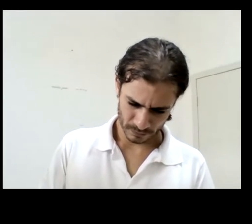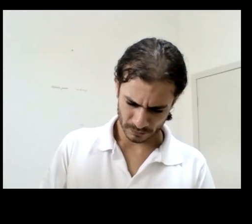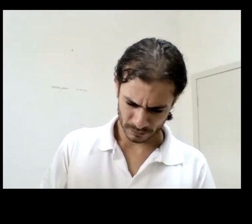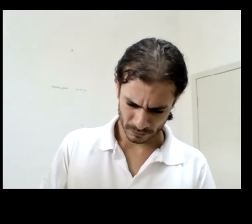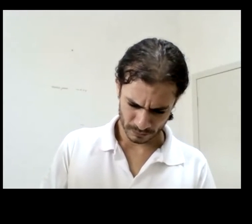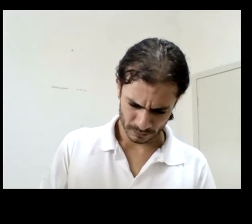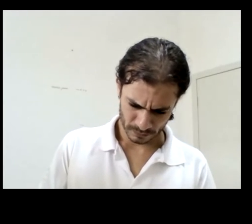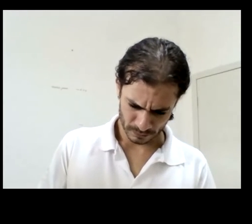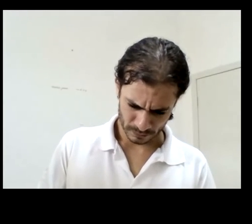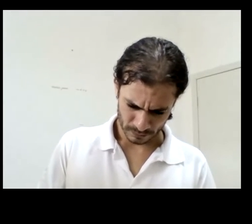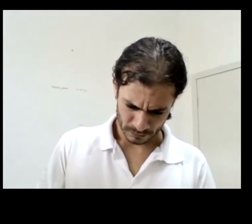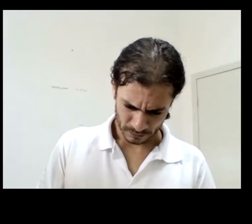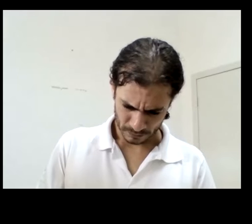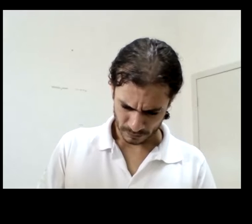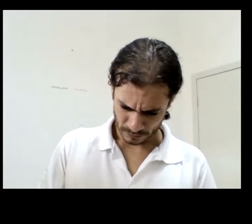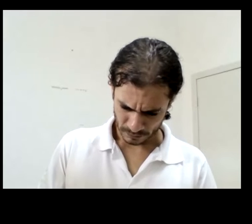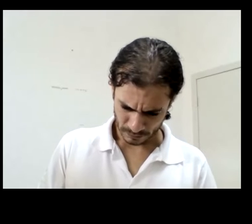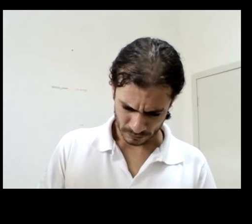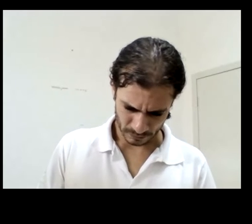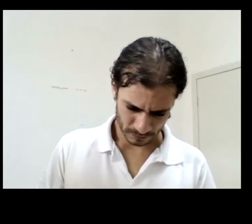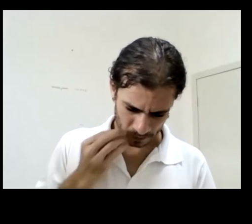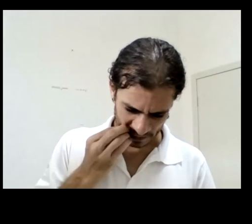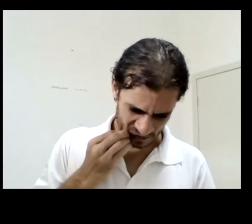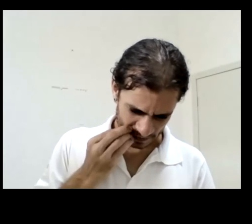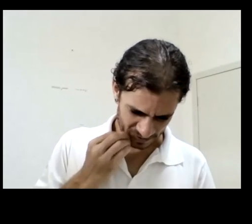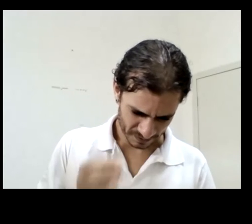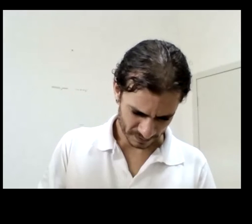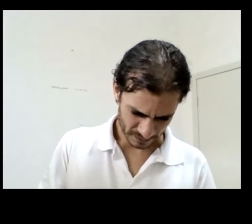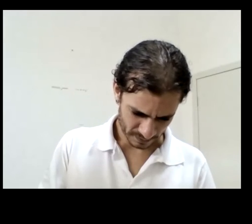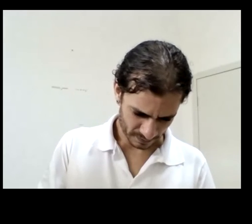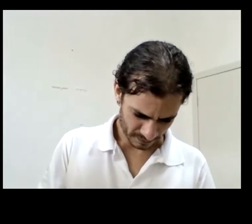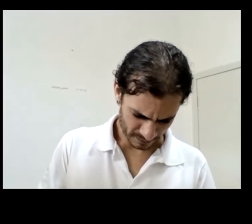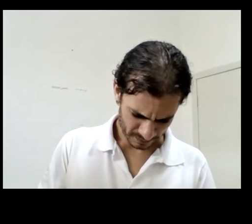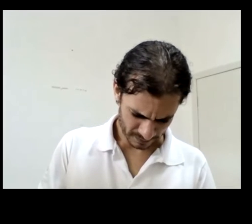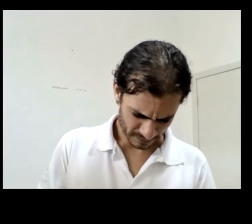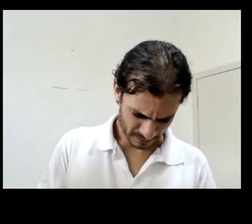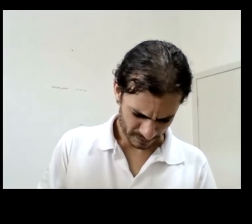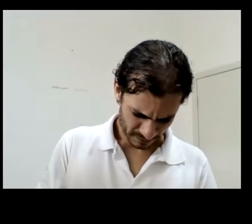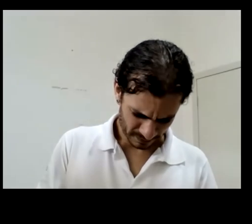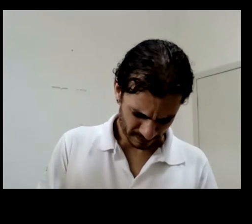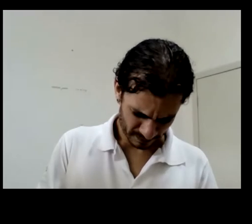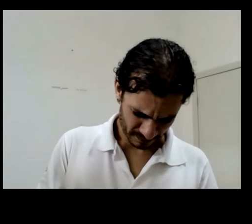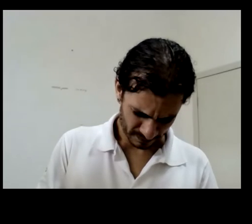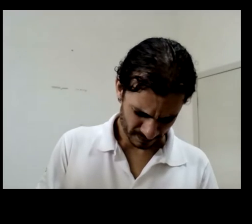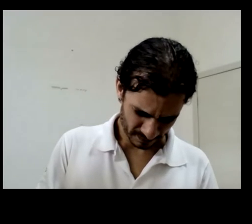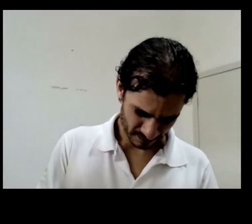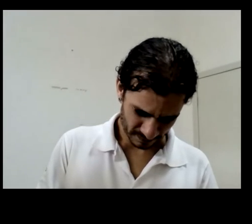Vai ser o Guilherme que vai estar com vocês. Guilherme. Você consegue avisar ele, Ana? Que vai ser as treze para a gente?